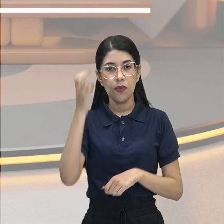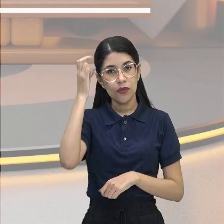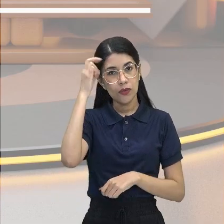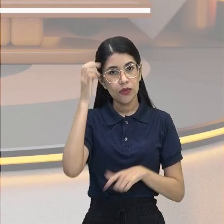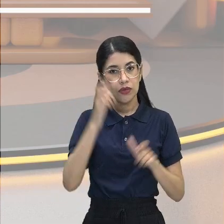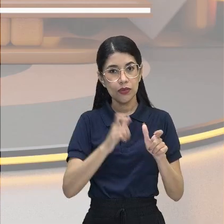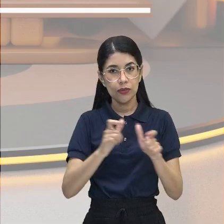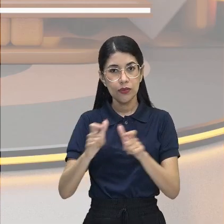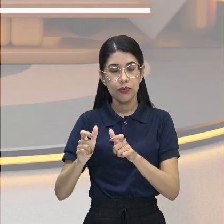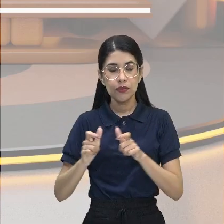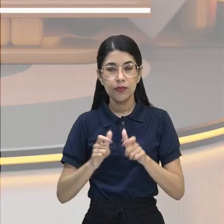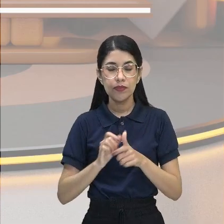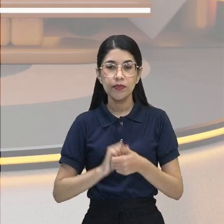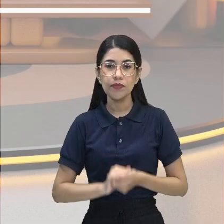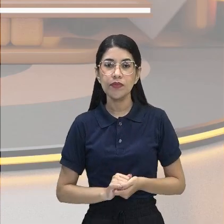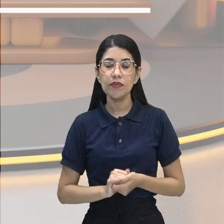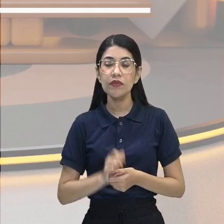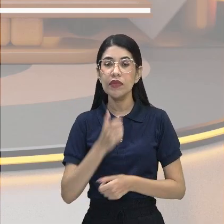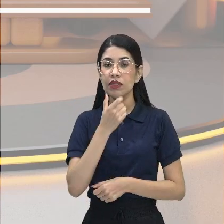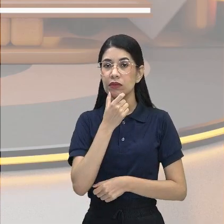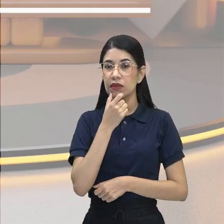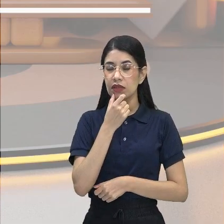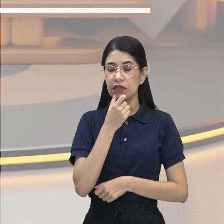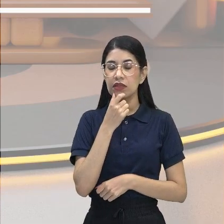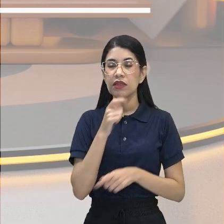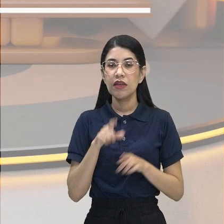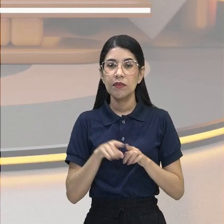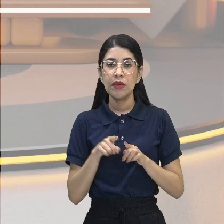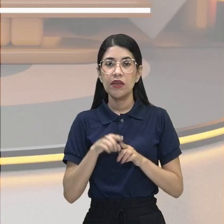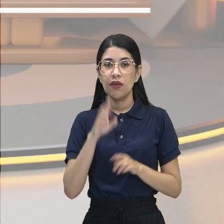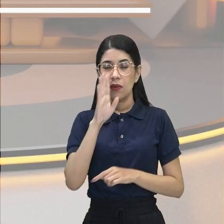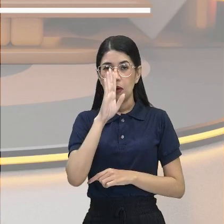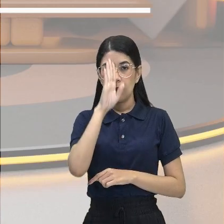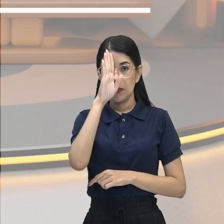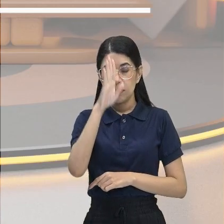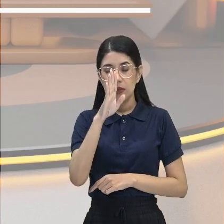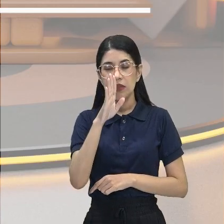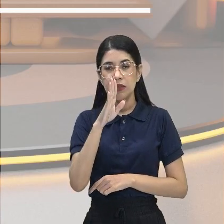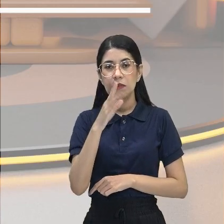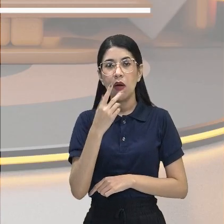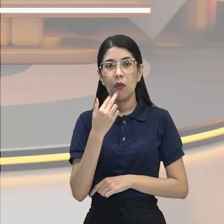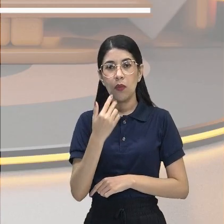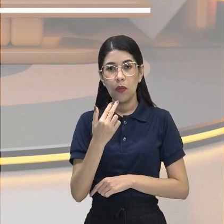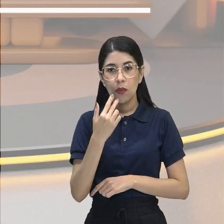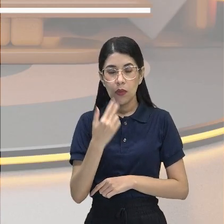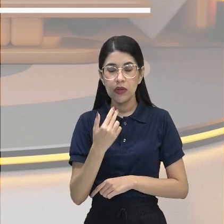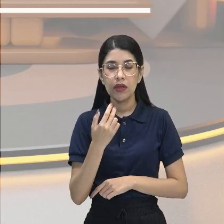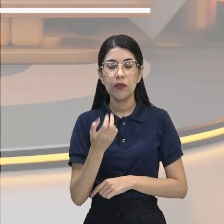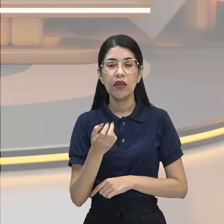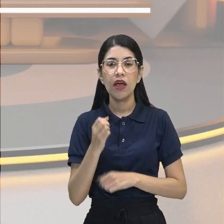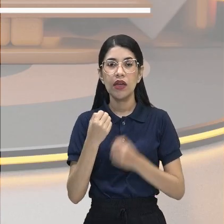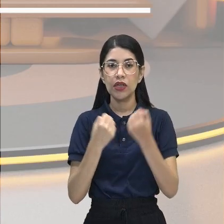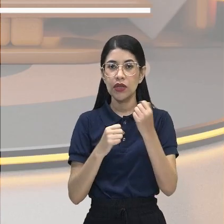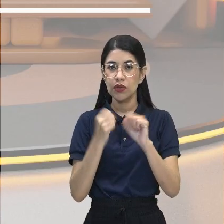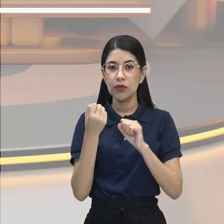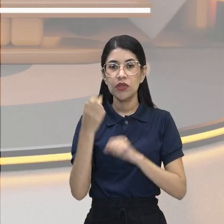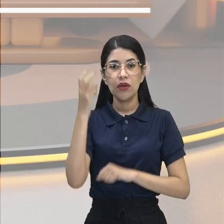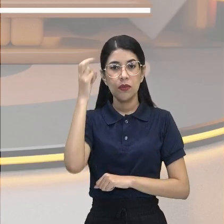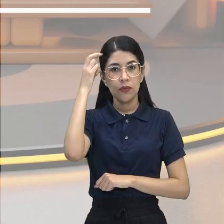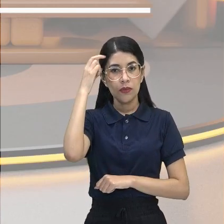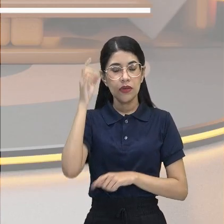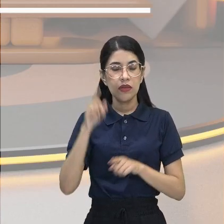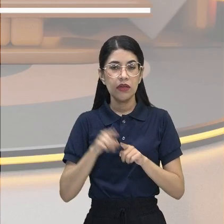O inglês, obviamente, é o idioma da indústria cultural e dos negócios ocasionados